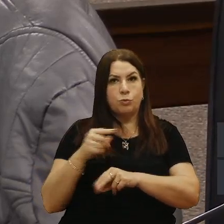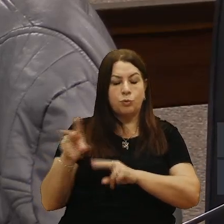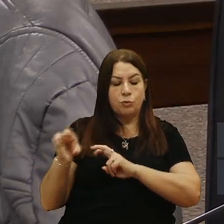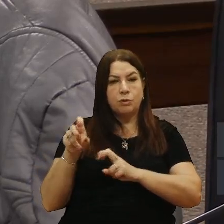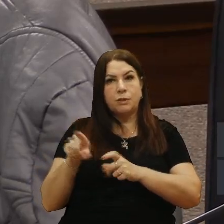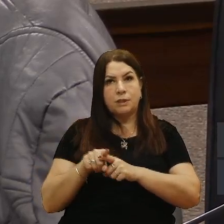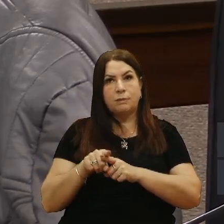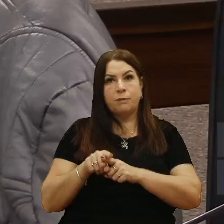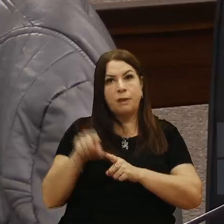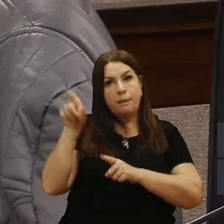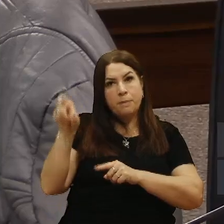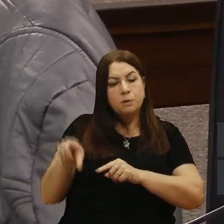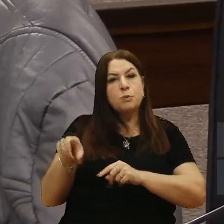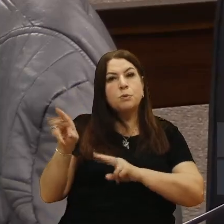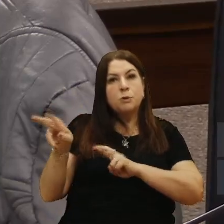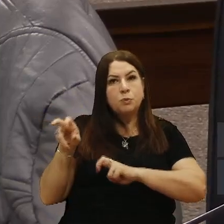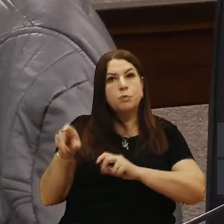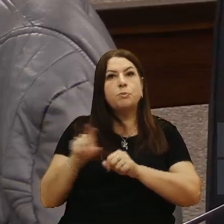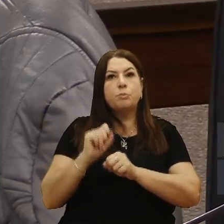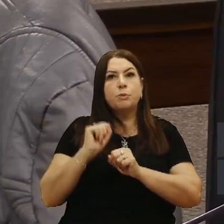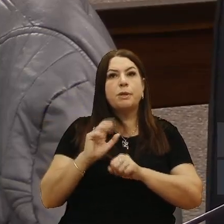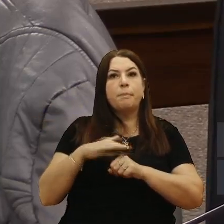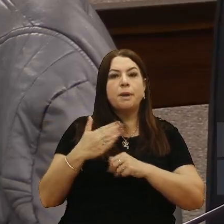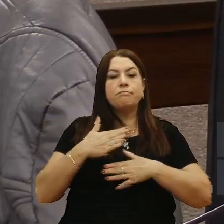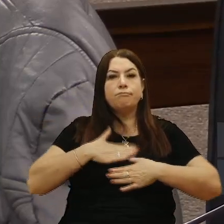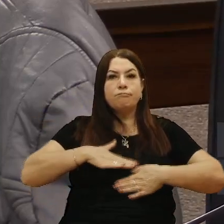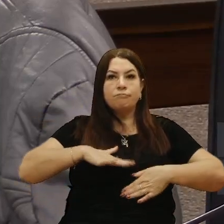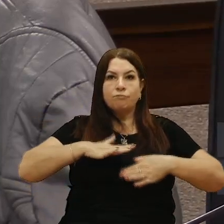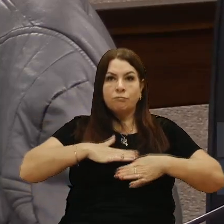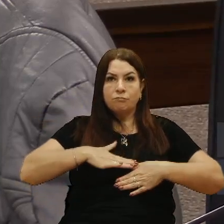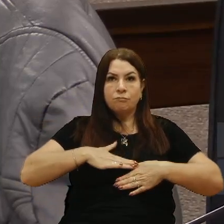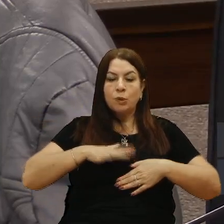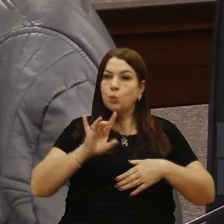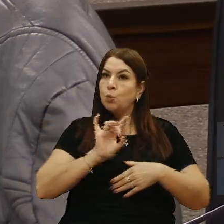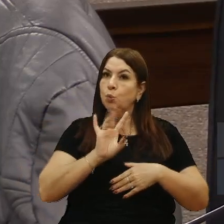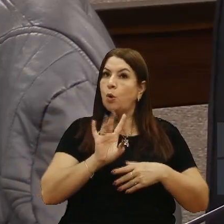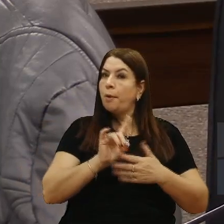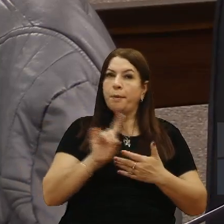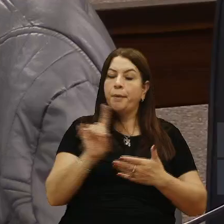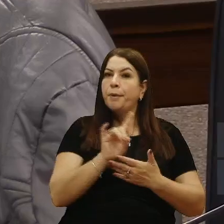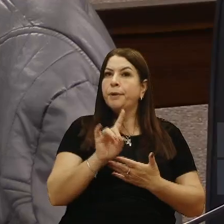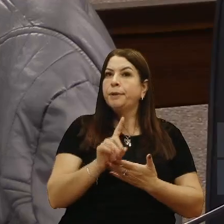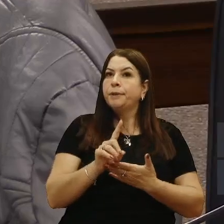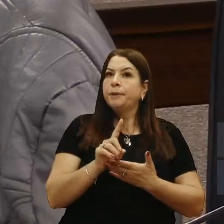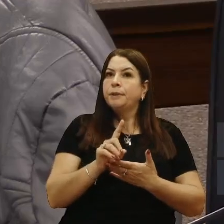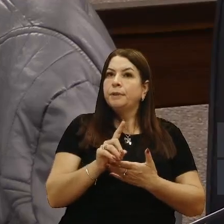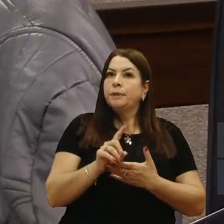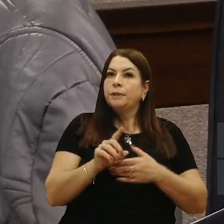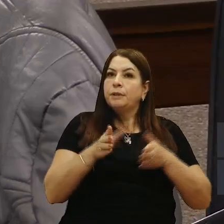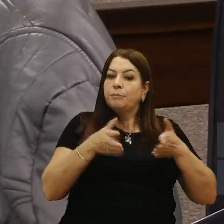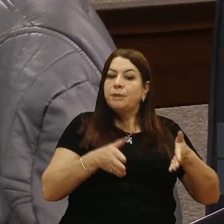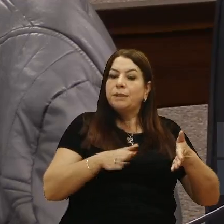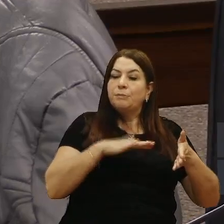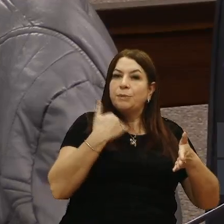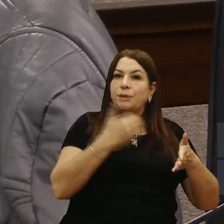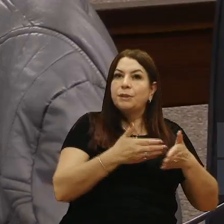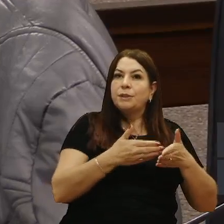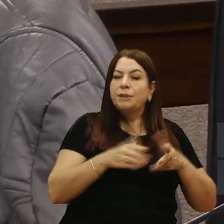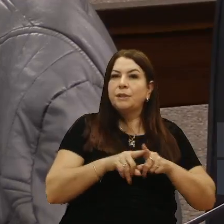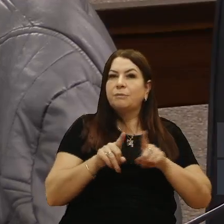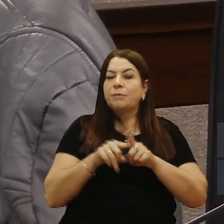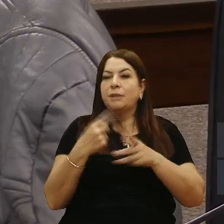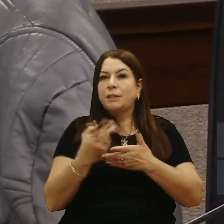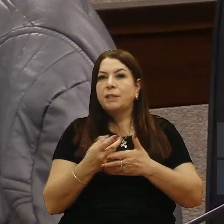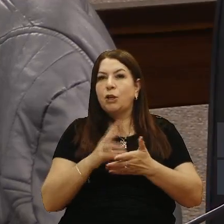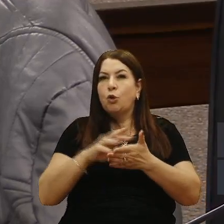muito nós agricultores, para podermos, né, ter mais tranquilidade, não é só na questão do cemitério, a questão daqui a pouco do abigeato, que a gente